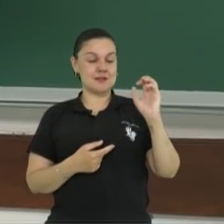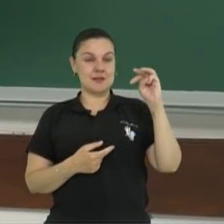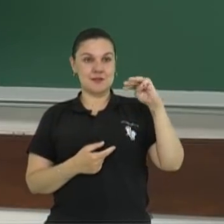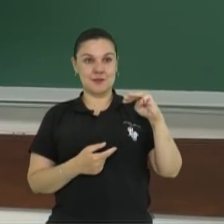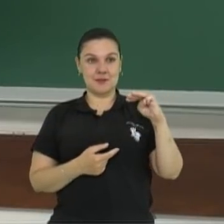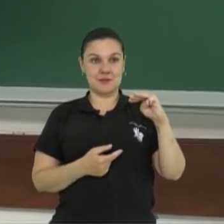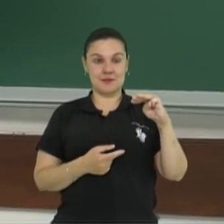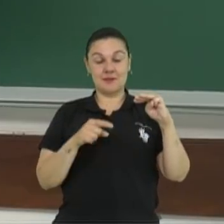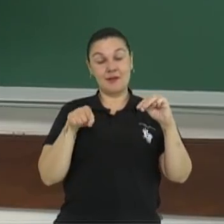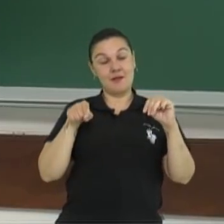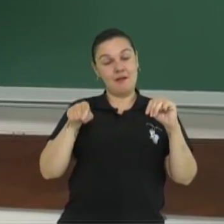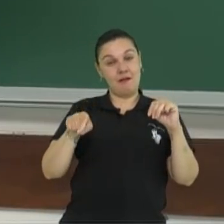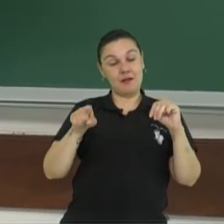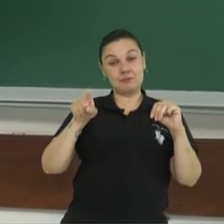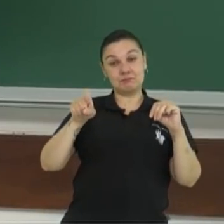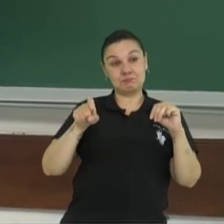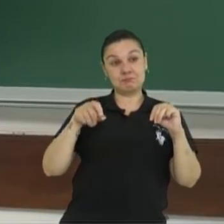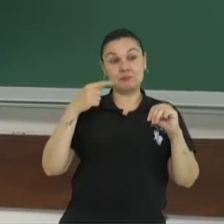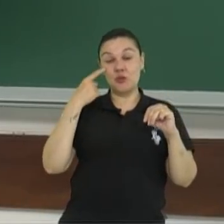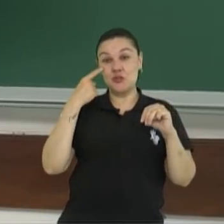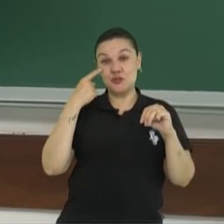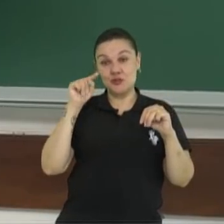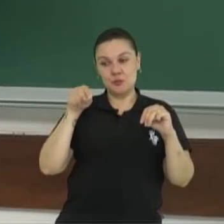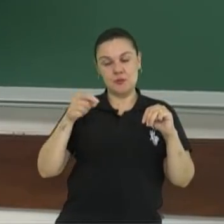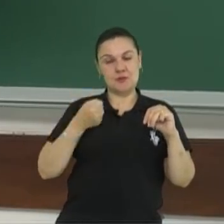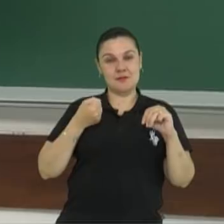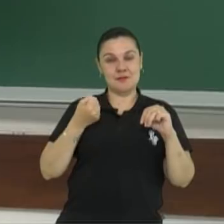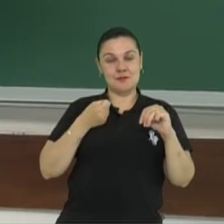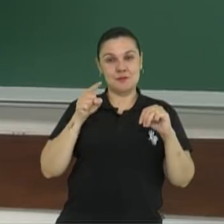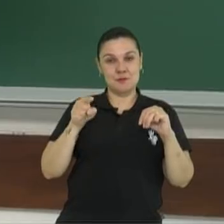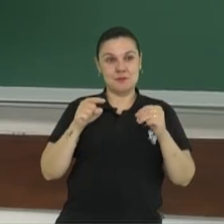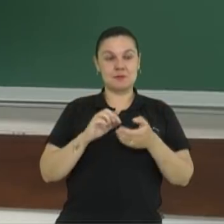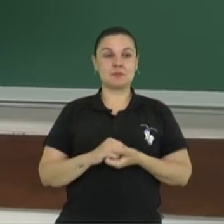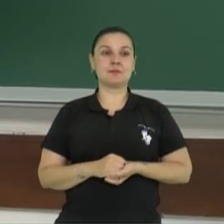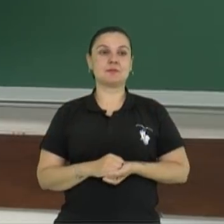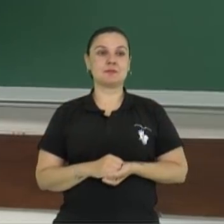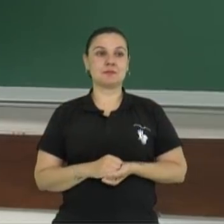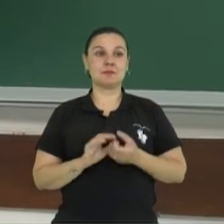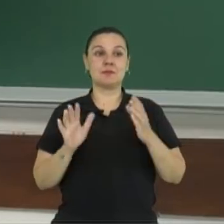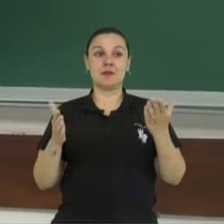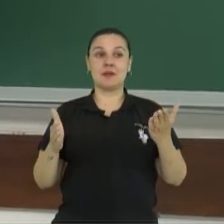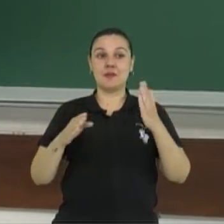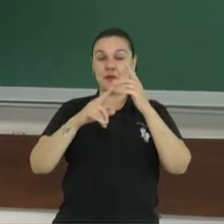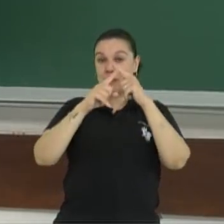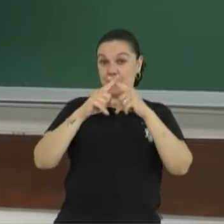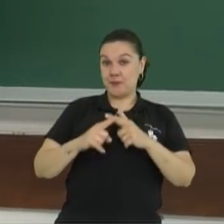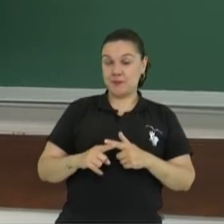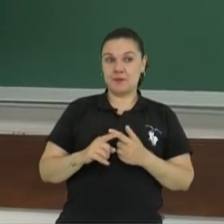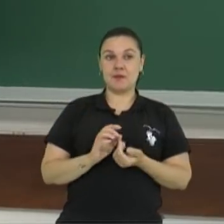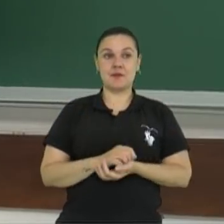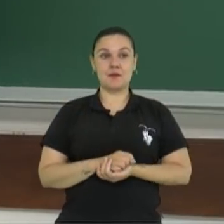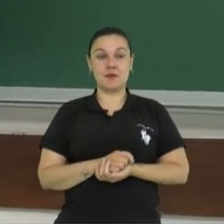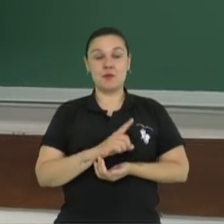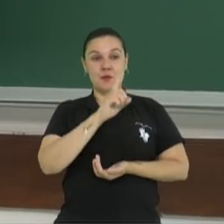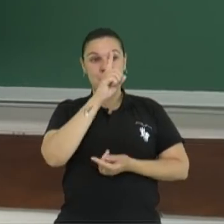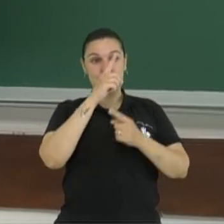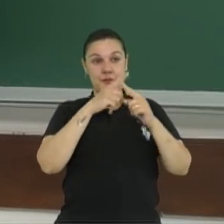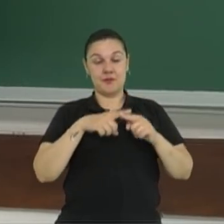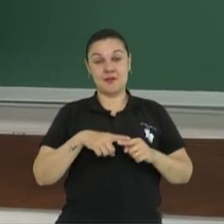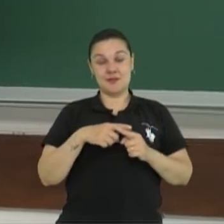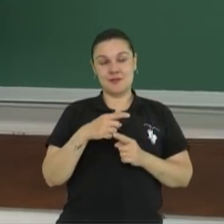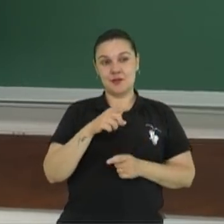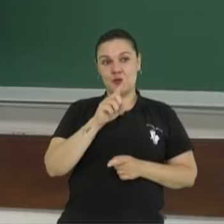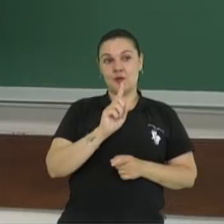10 centímetros. Então, eu tenho que descobrir esse valor de x aqui. Então, eu vou fazer uma multiplicação, né? 1 vezes